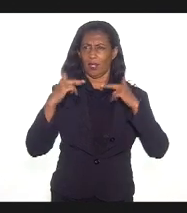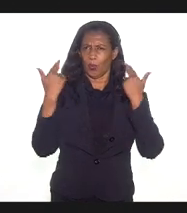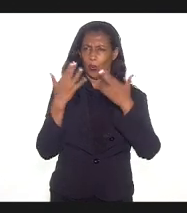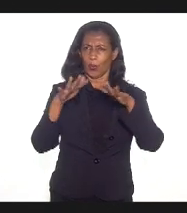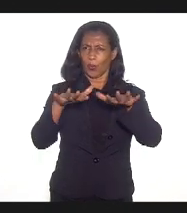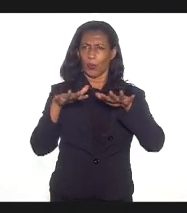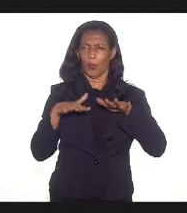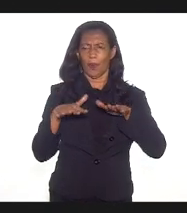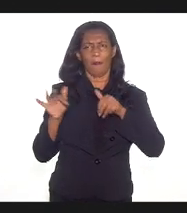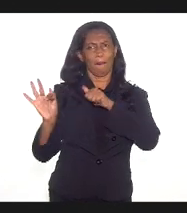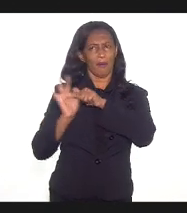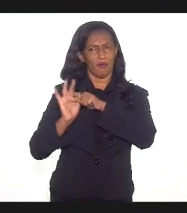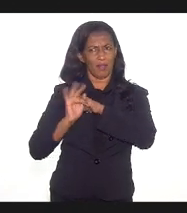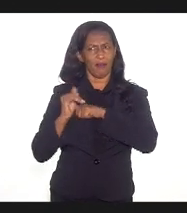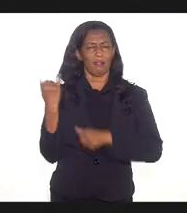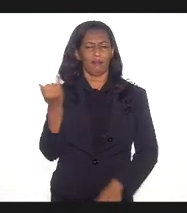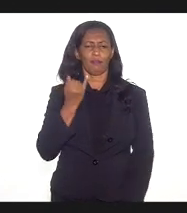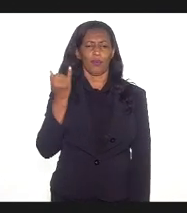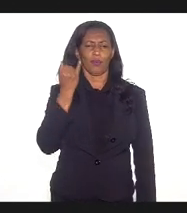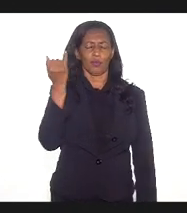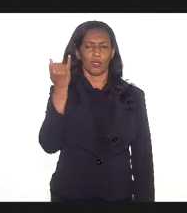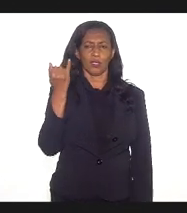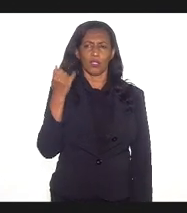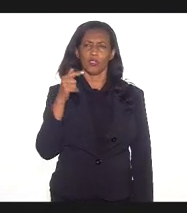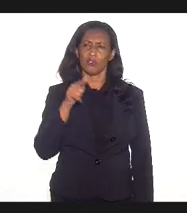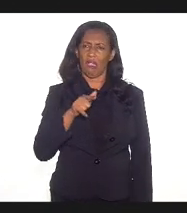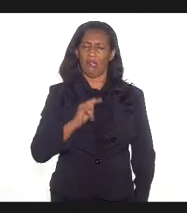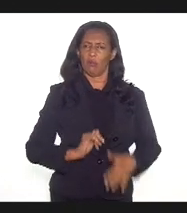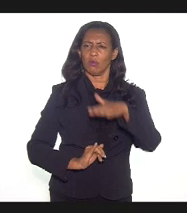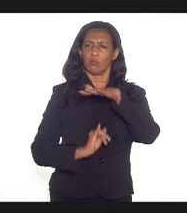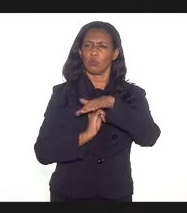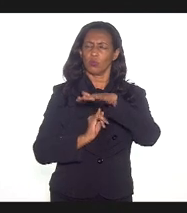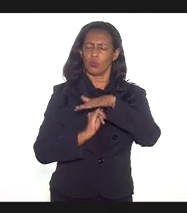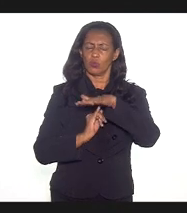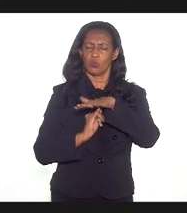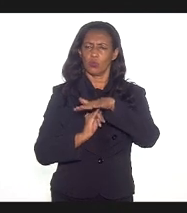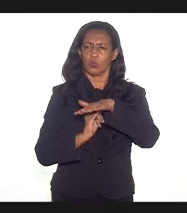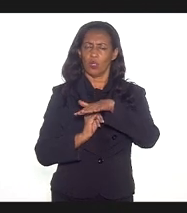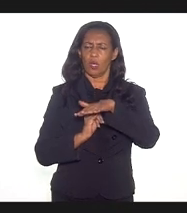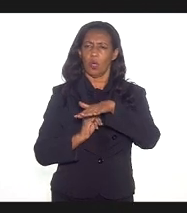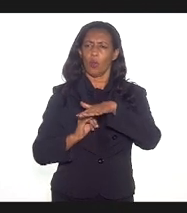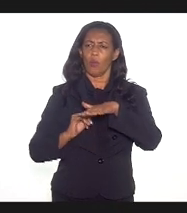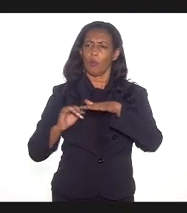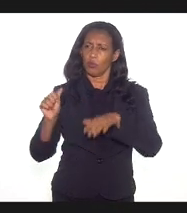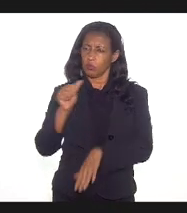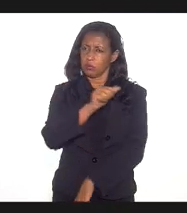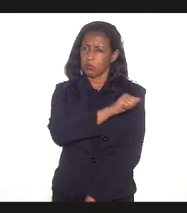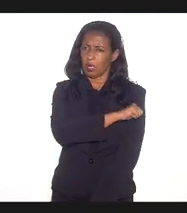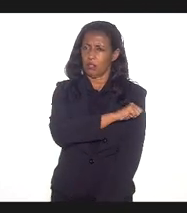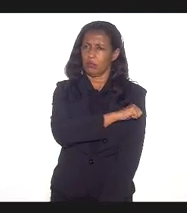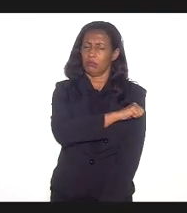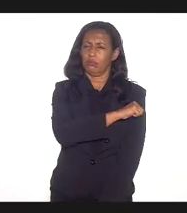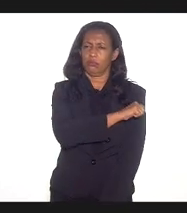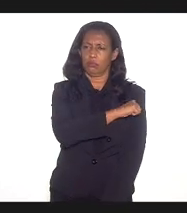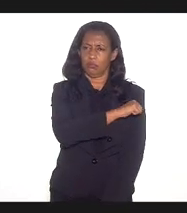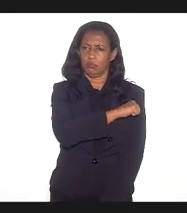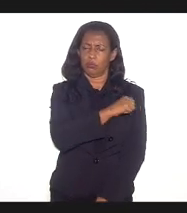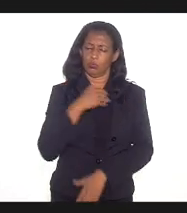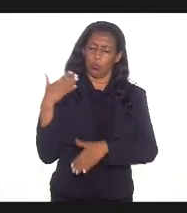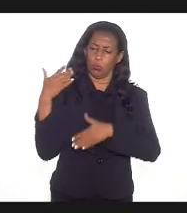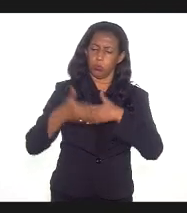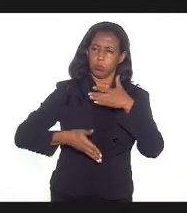Falar da FAETEC é muito importante, né? Porque é uma rede extremamente importante para os estudantes que são filhos da